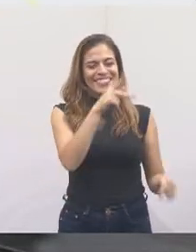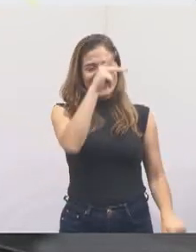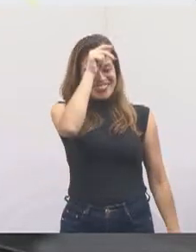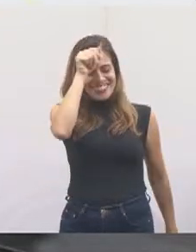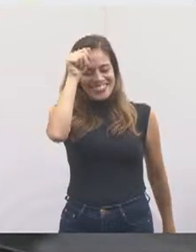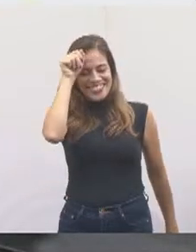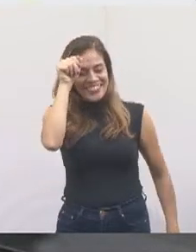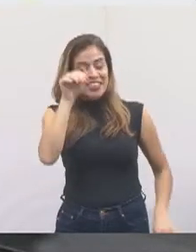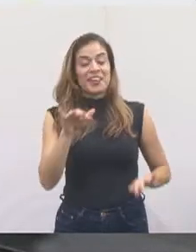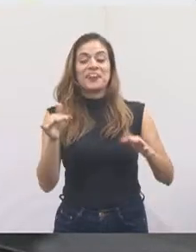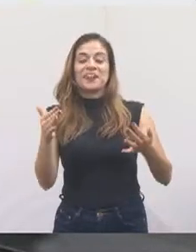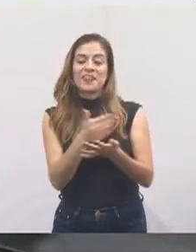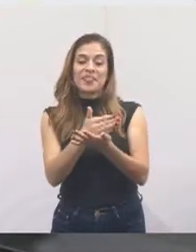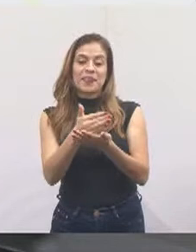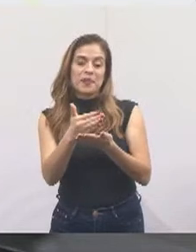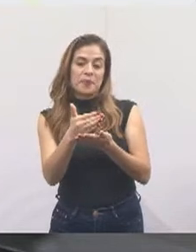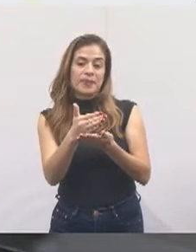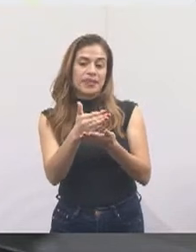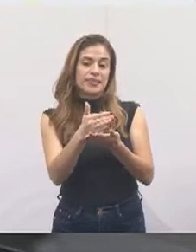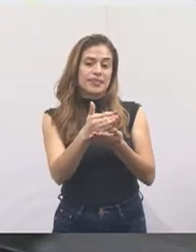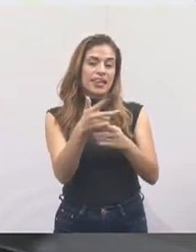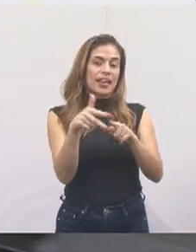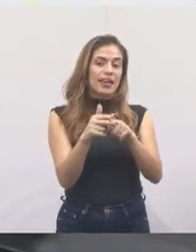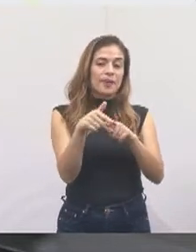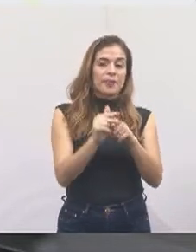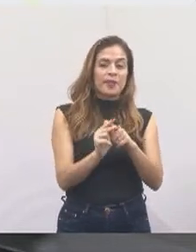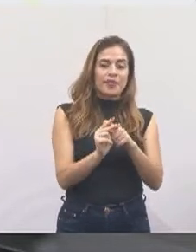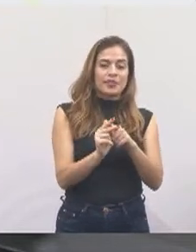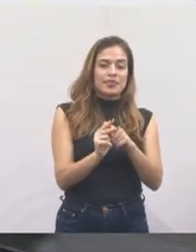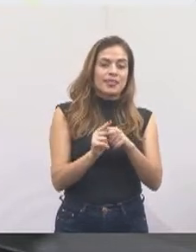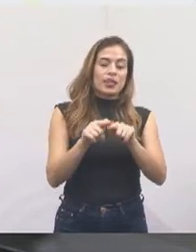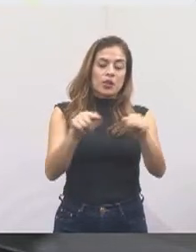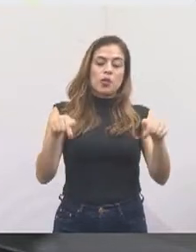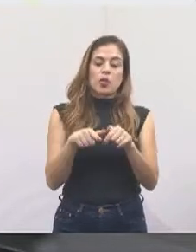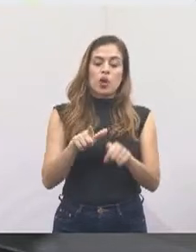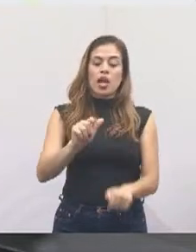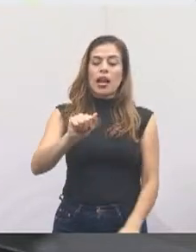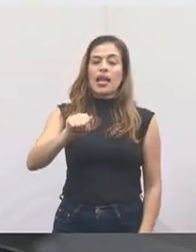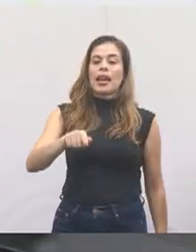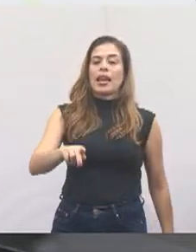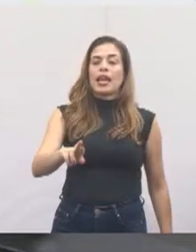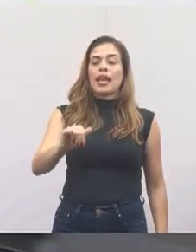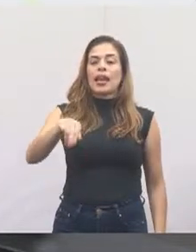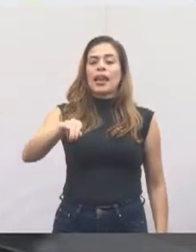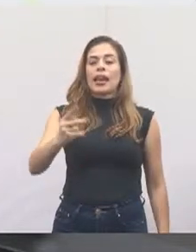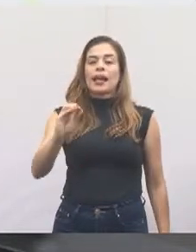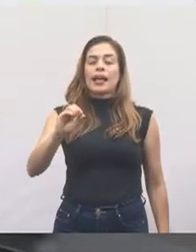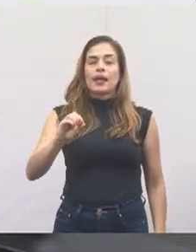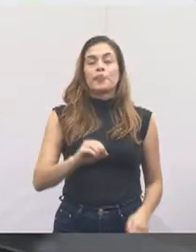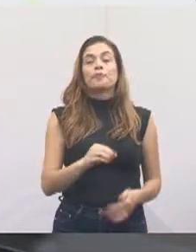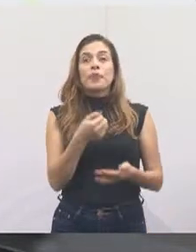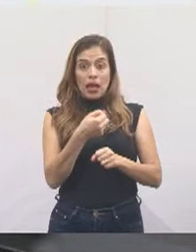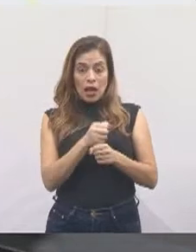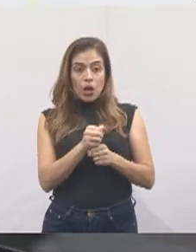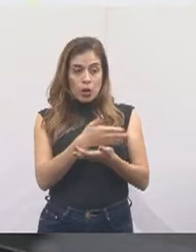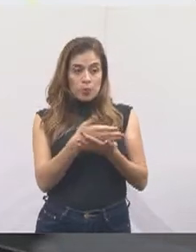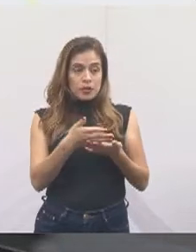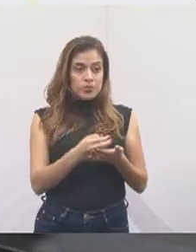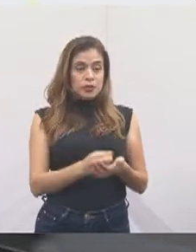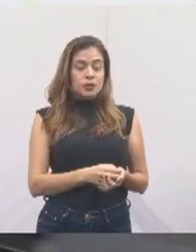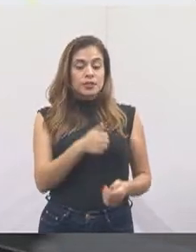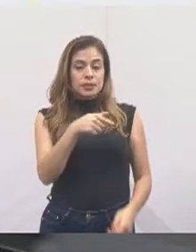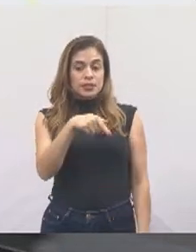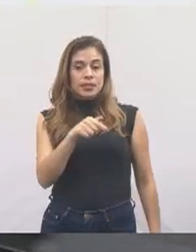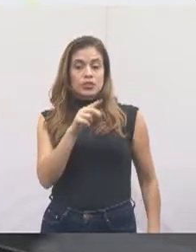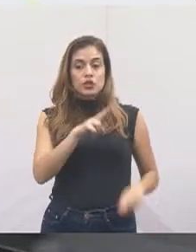a data inicial da reforma da do laguinho a obra teve início em 17 de julho de 2003 com a previsão do